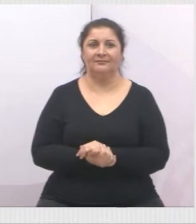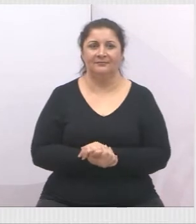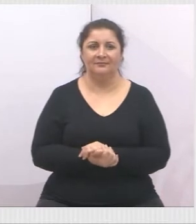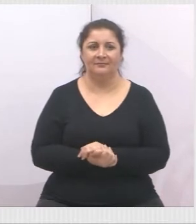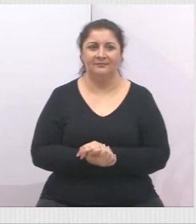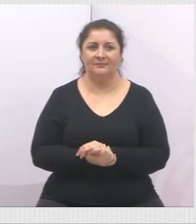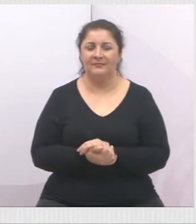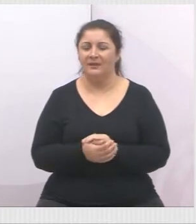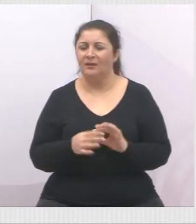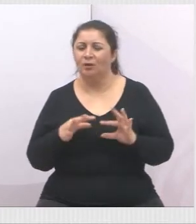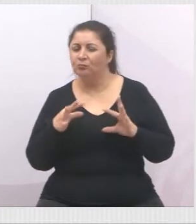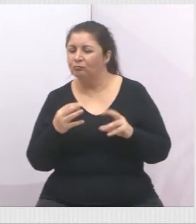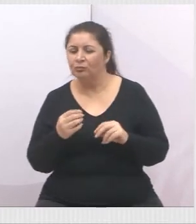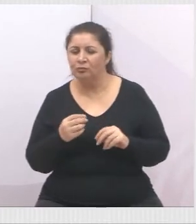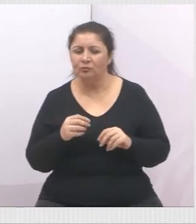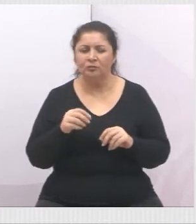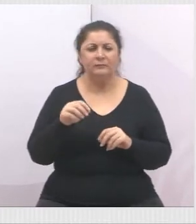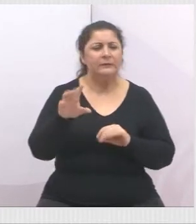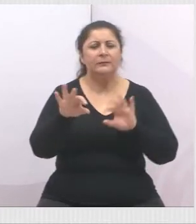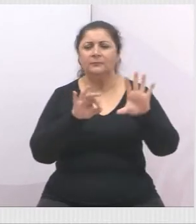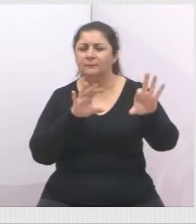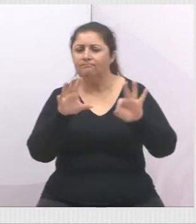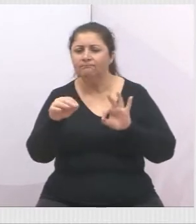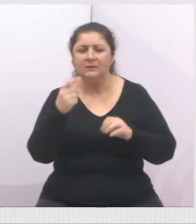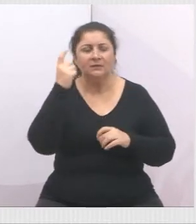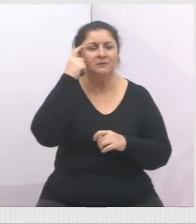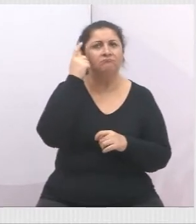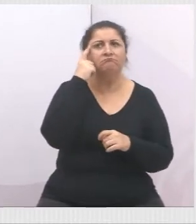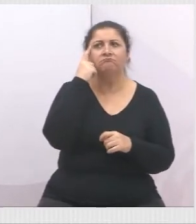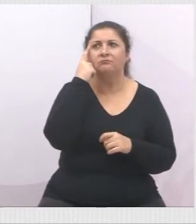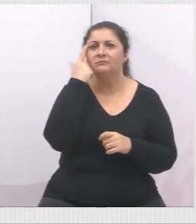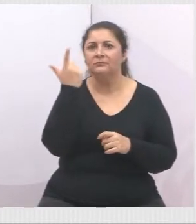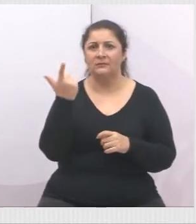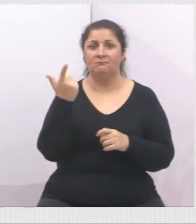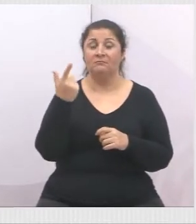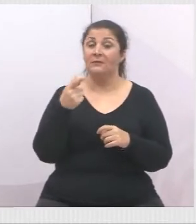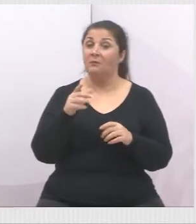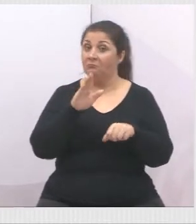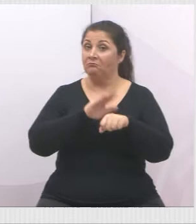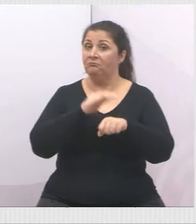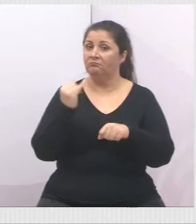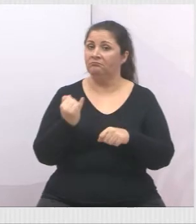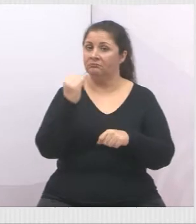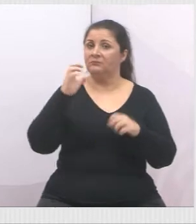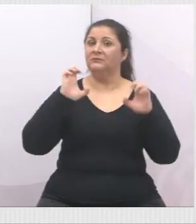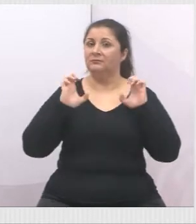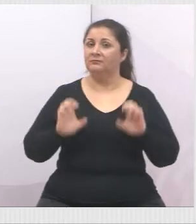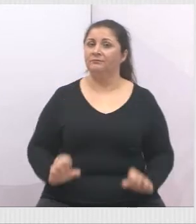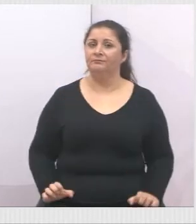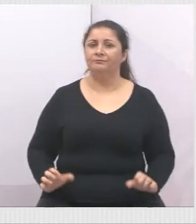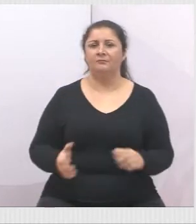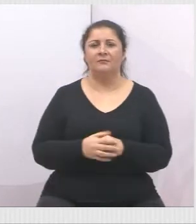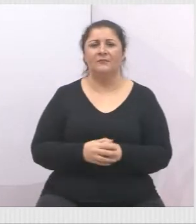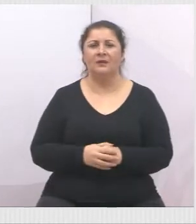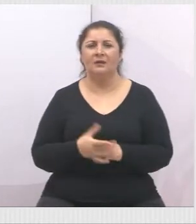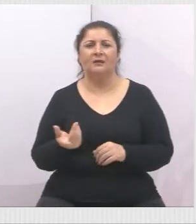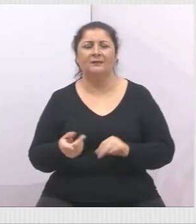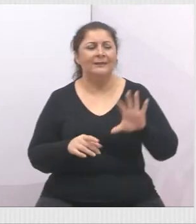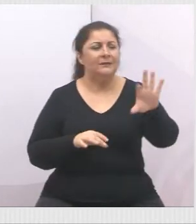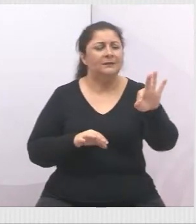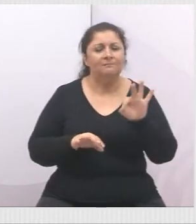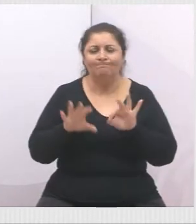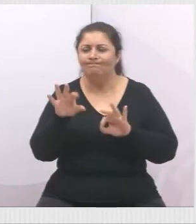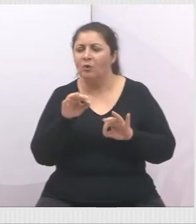nas decisões que eu tomo, especialmente as decisões éticas, as decisões